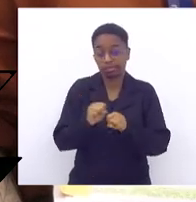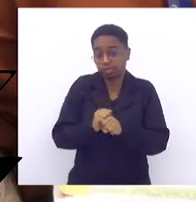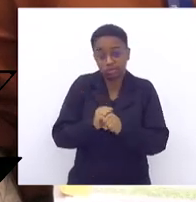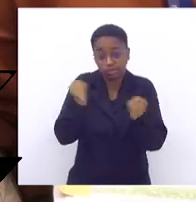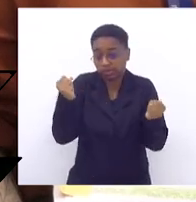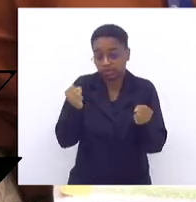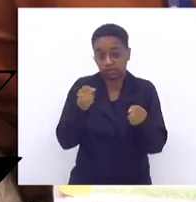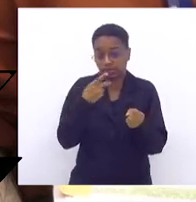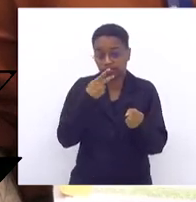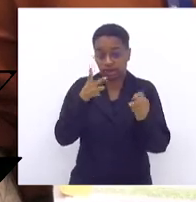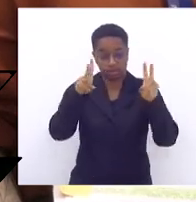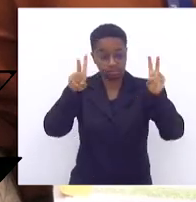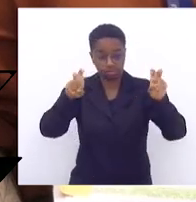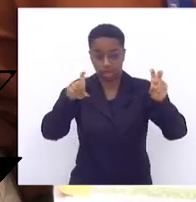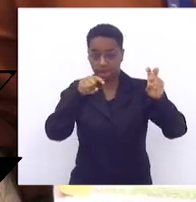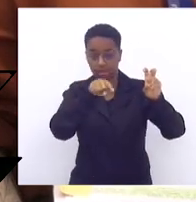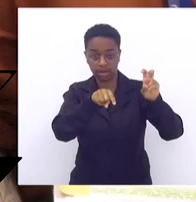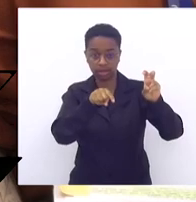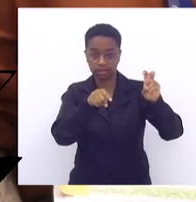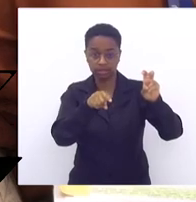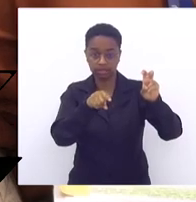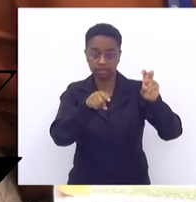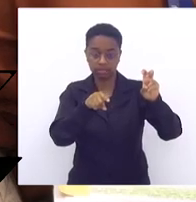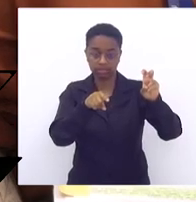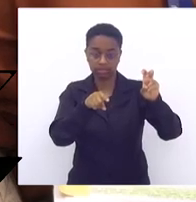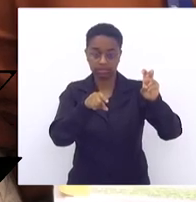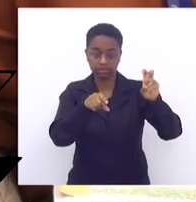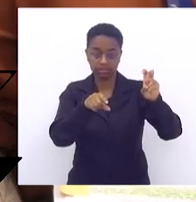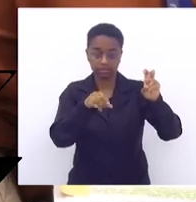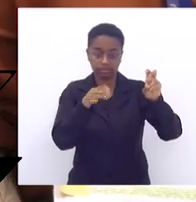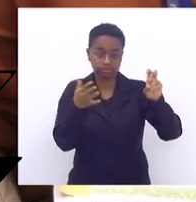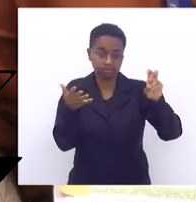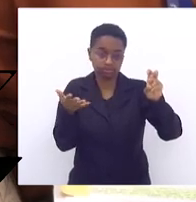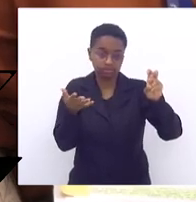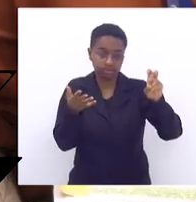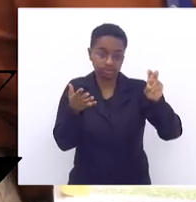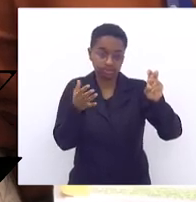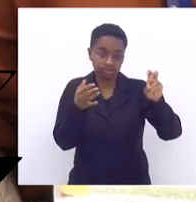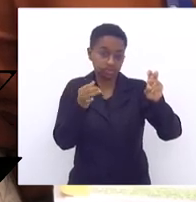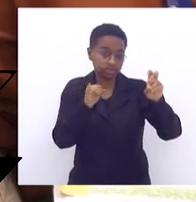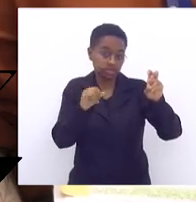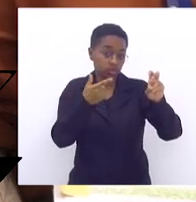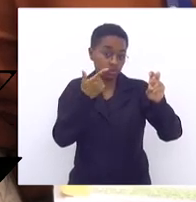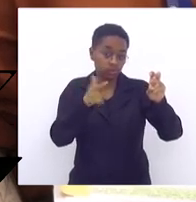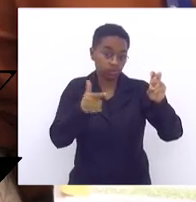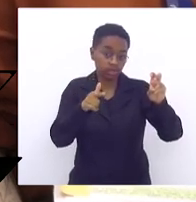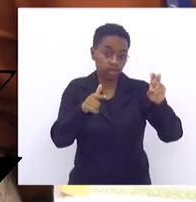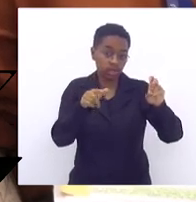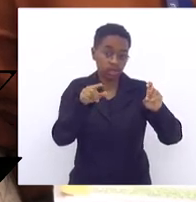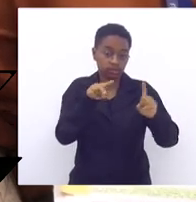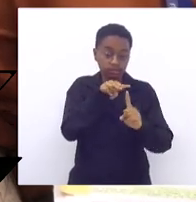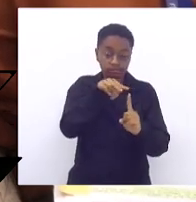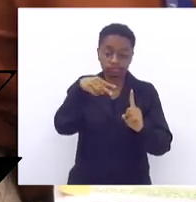abordar determinado tema sem ter ali a exposição de uma visão de